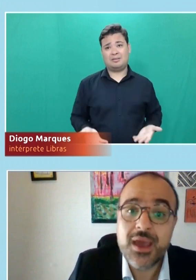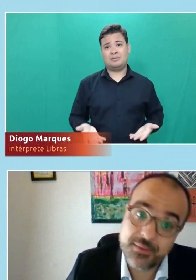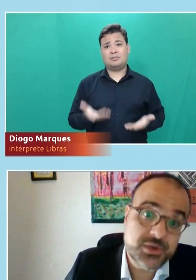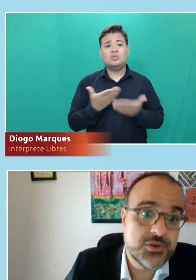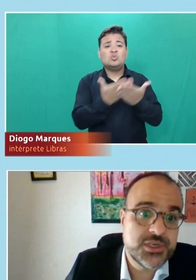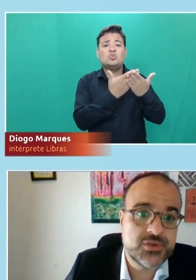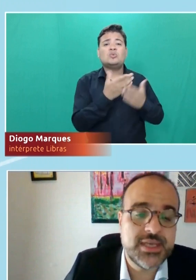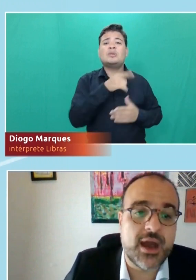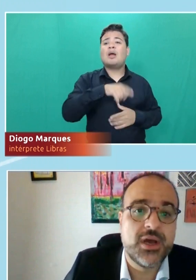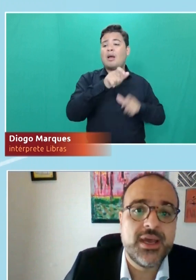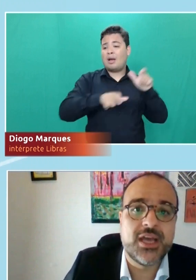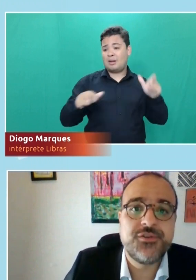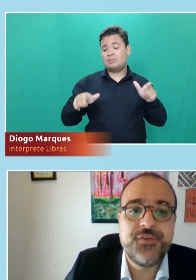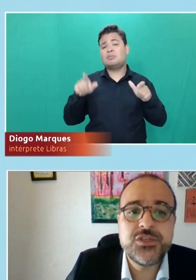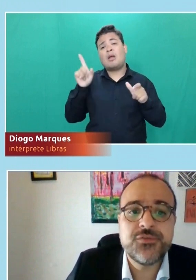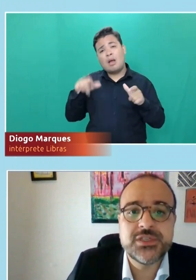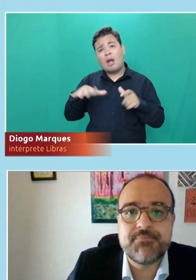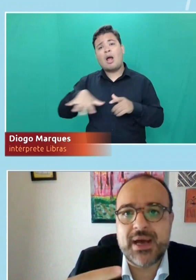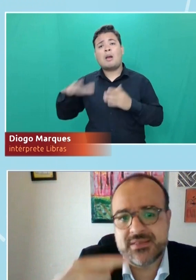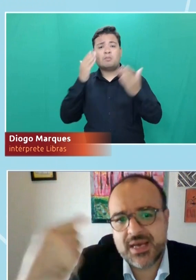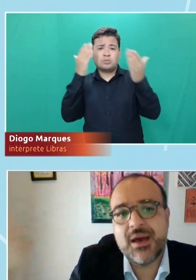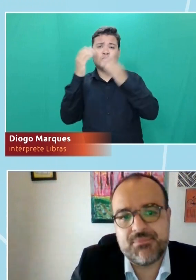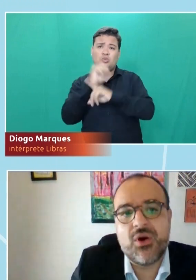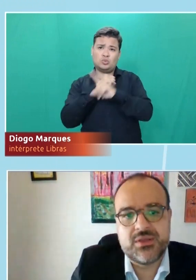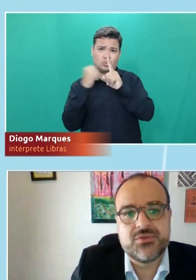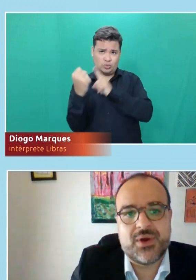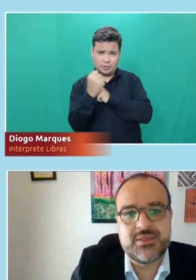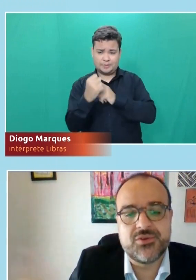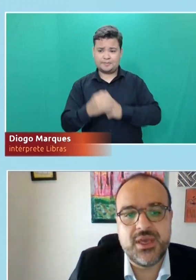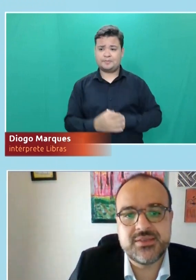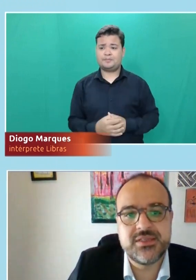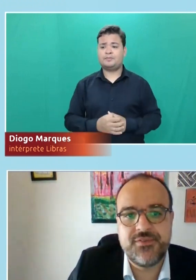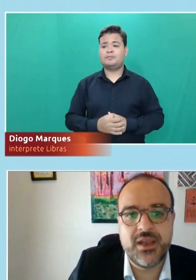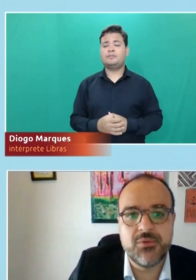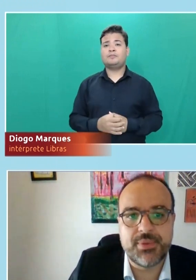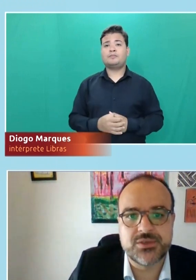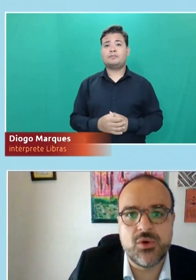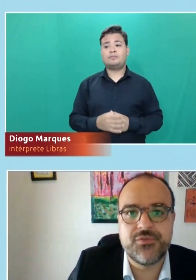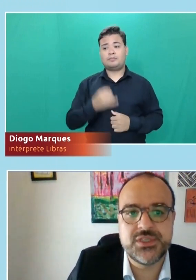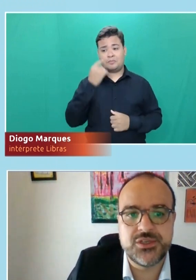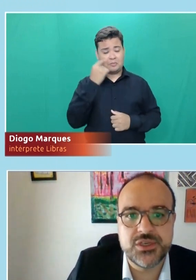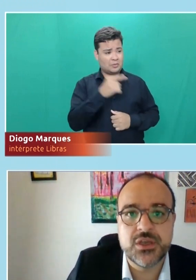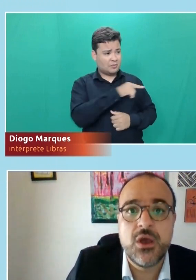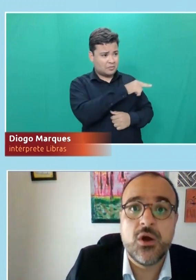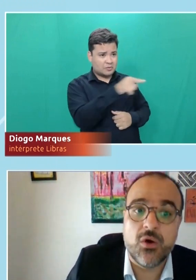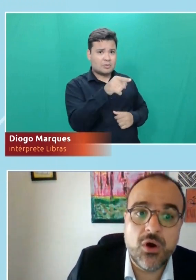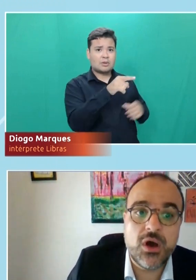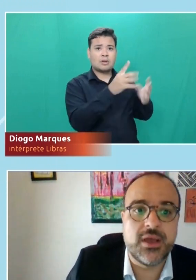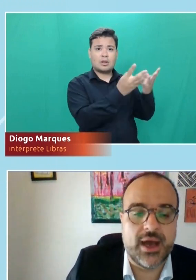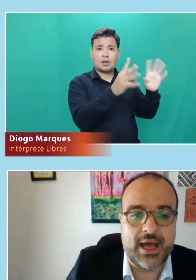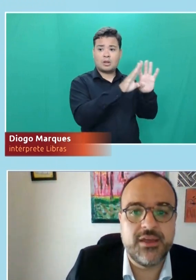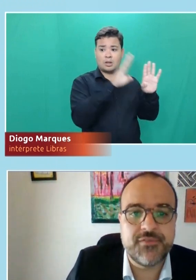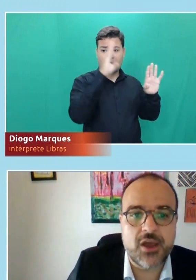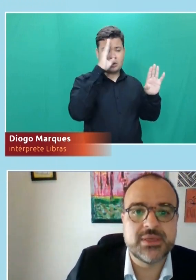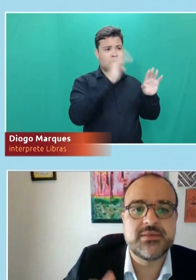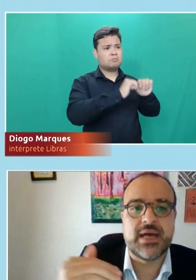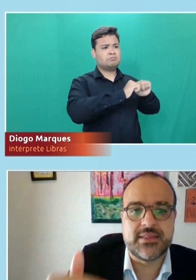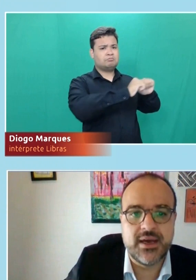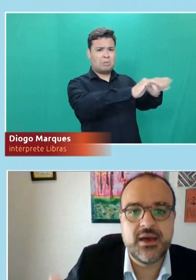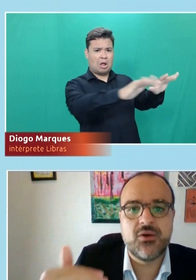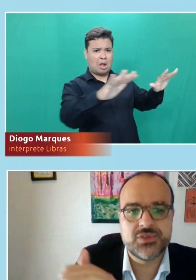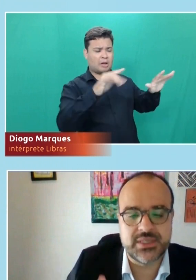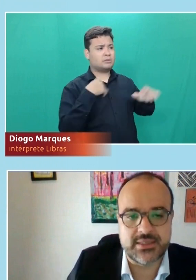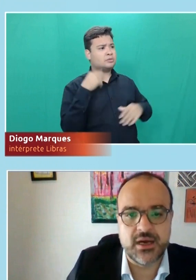situação é a psicologia social. É difícil você passar na porta de um quartel desses e ver ali uma pessoa que você diz: olha, ali vai